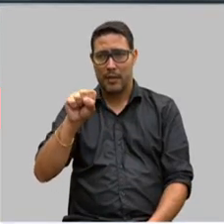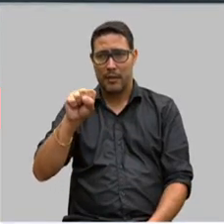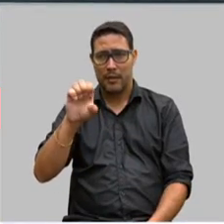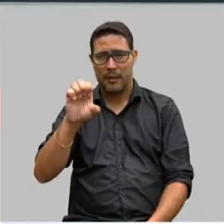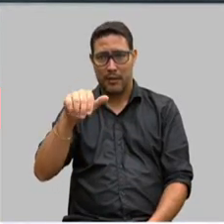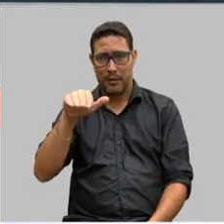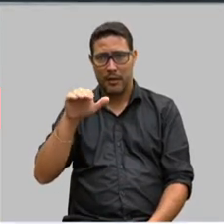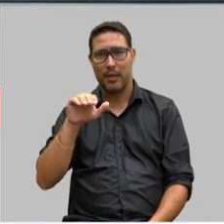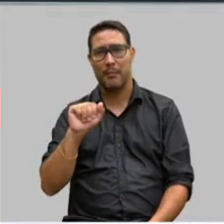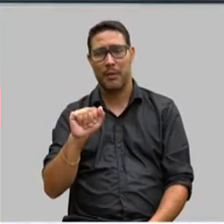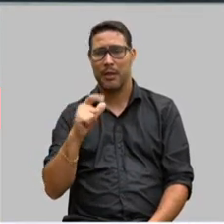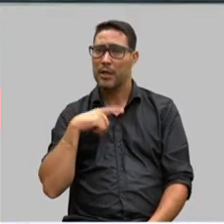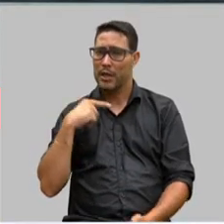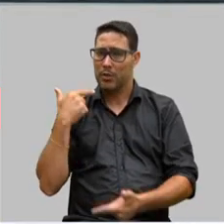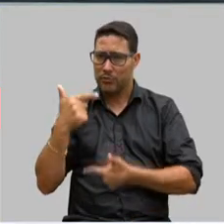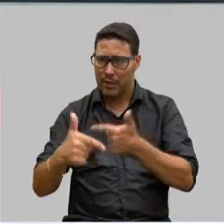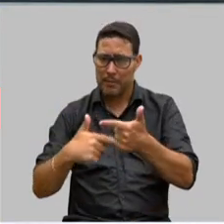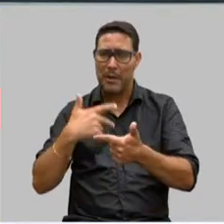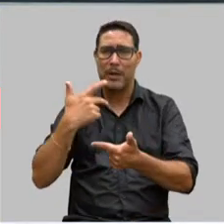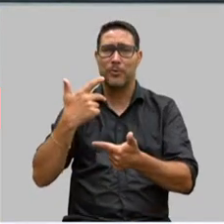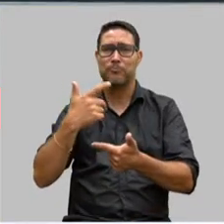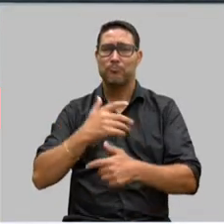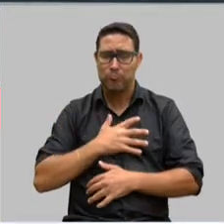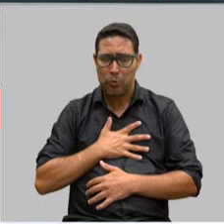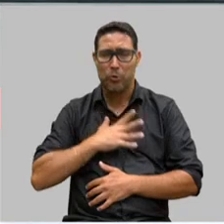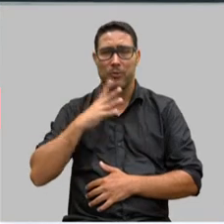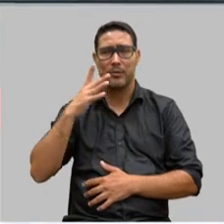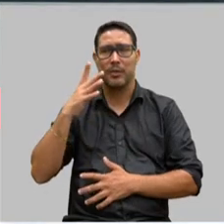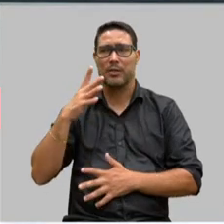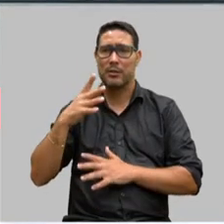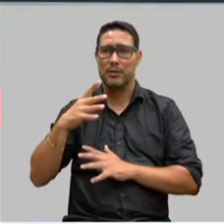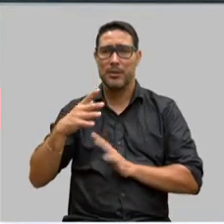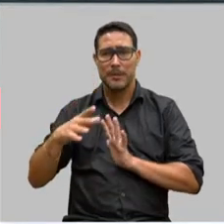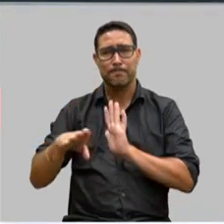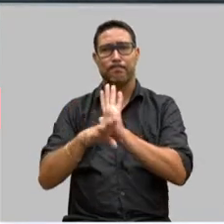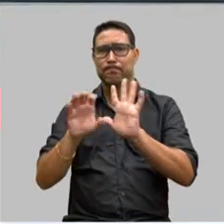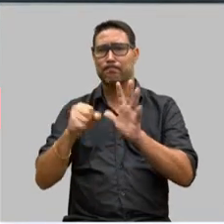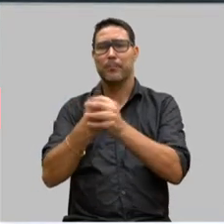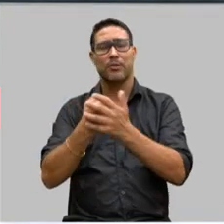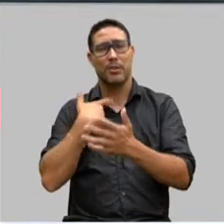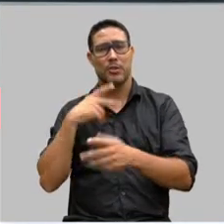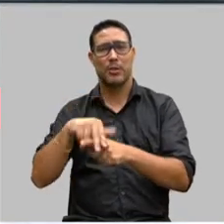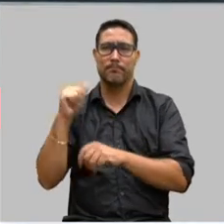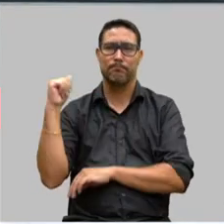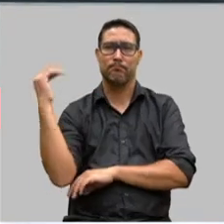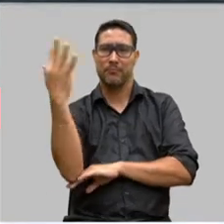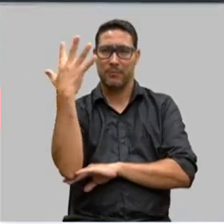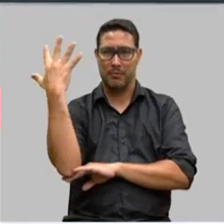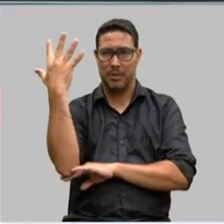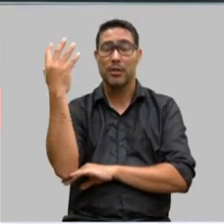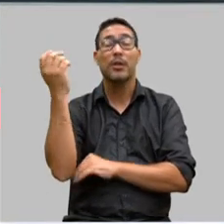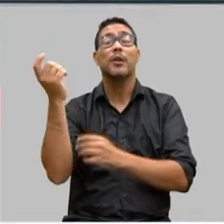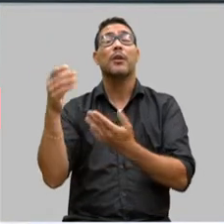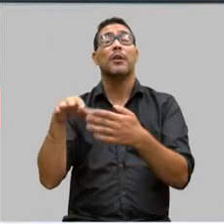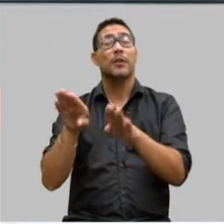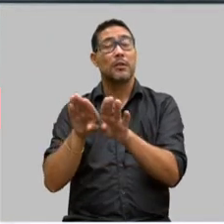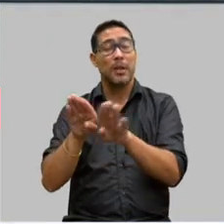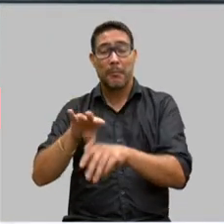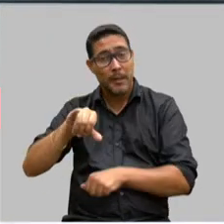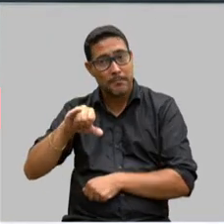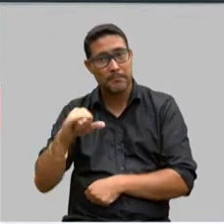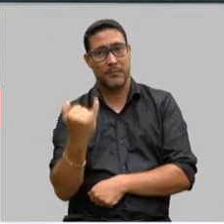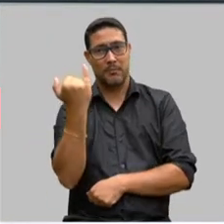né, a vocação em defesa do meio ambiente. E também aproveitar, Marília, esse momento público